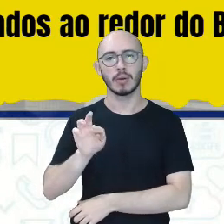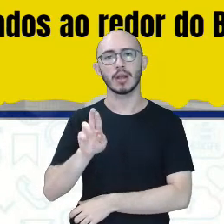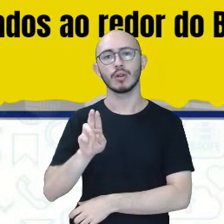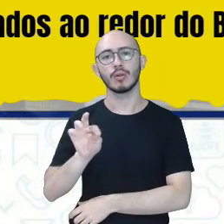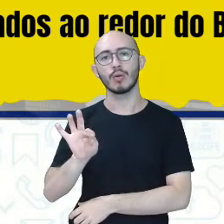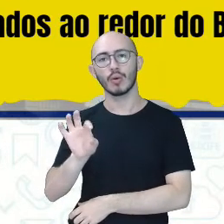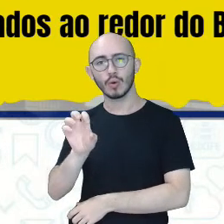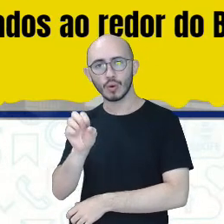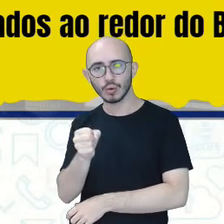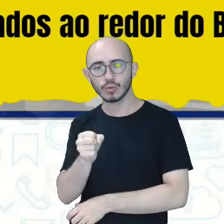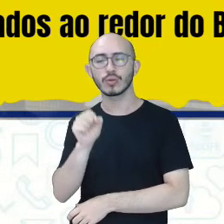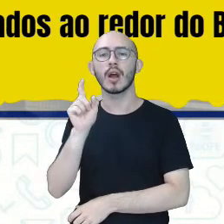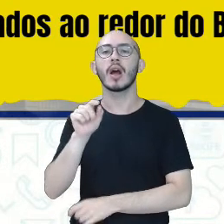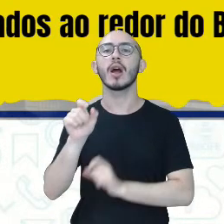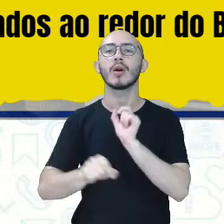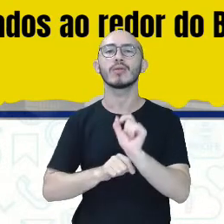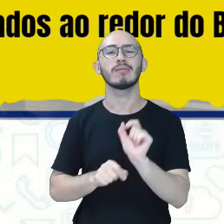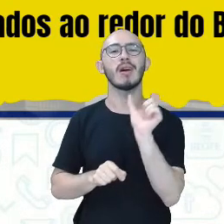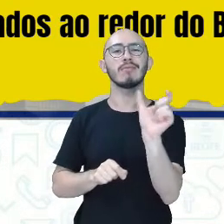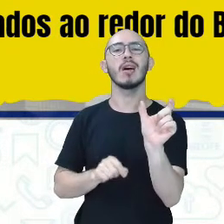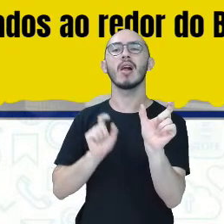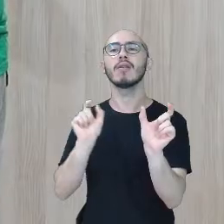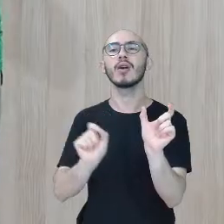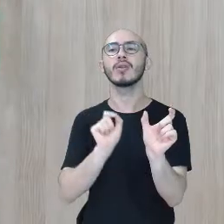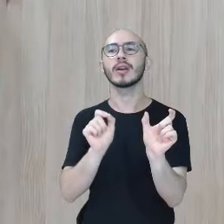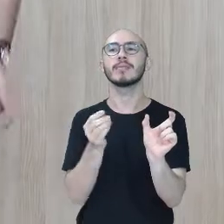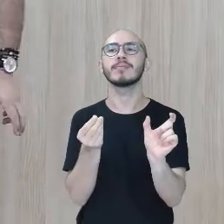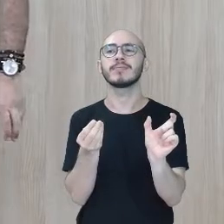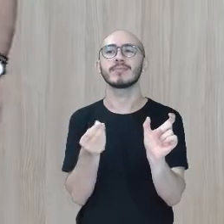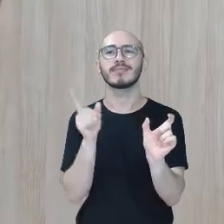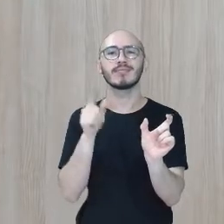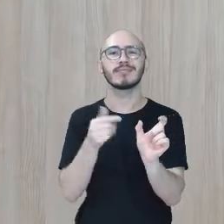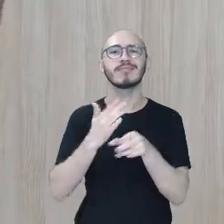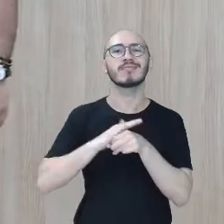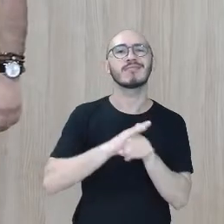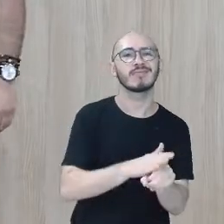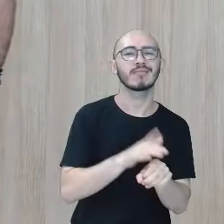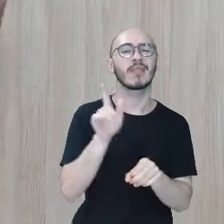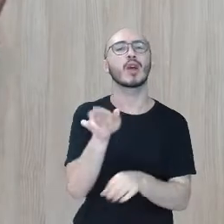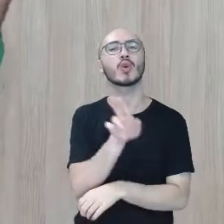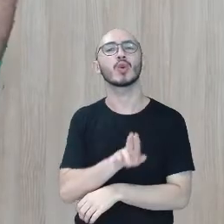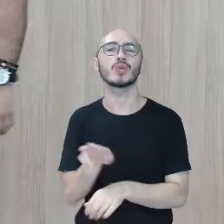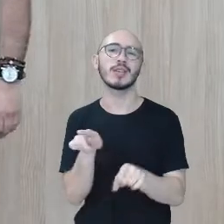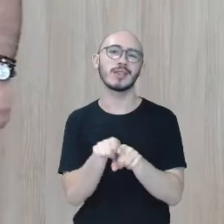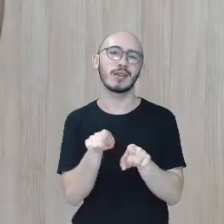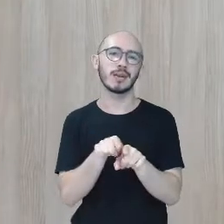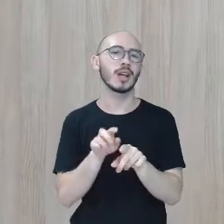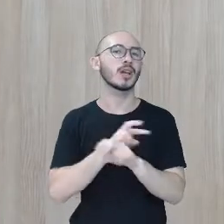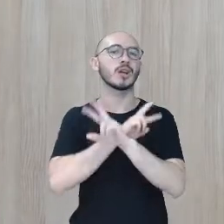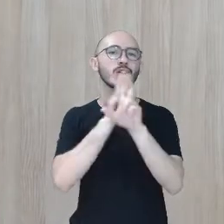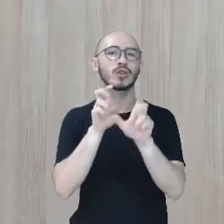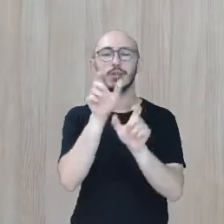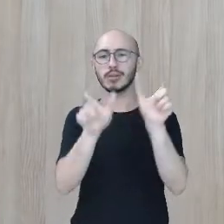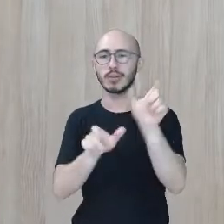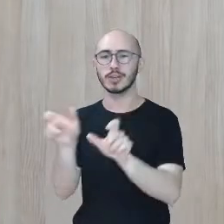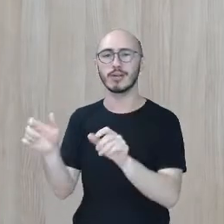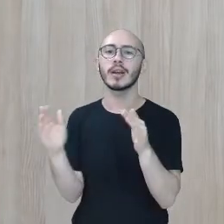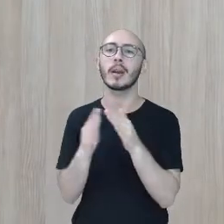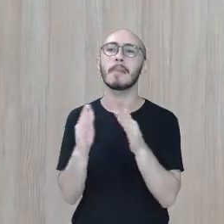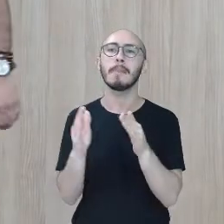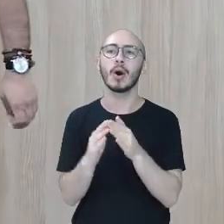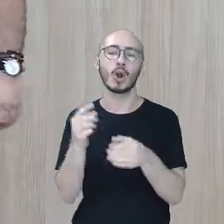uma expressão aí, né, pejorativa que é utilizada, né, para se referir aos moradores